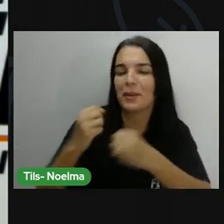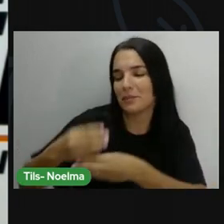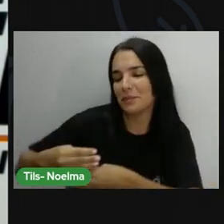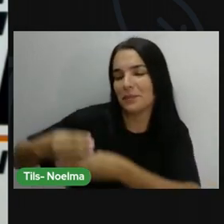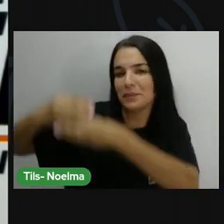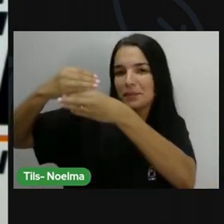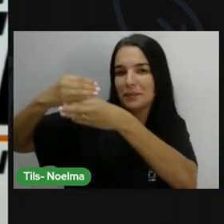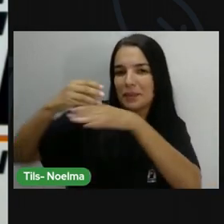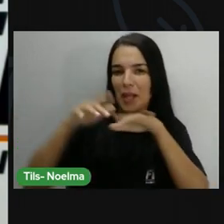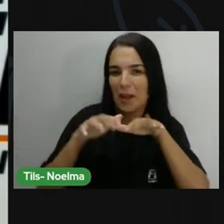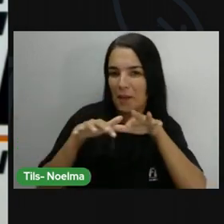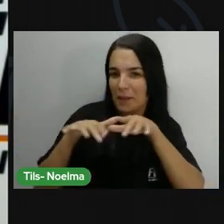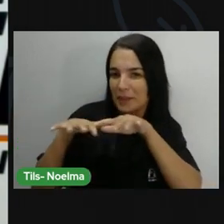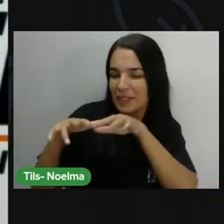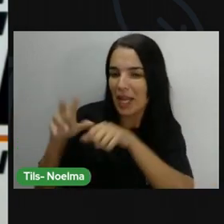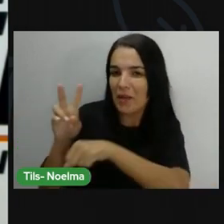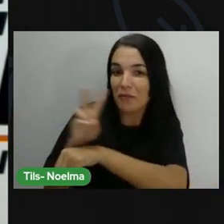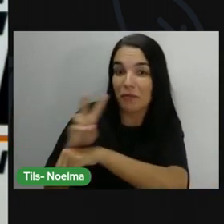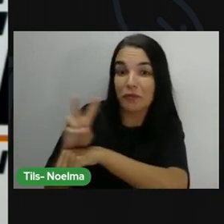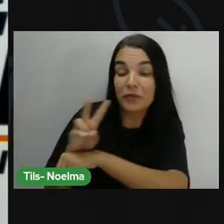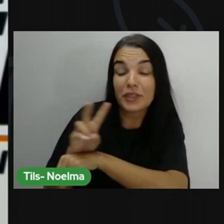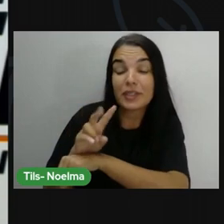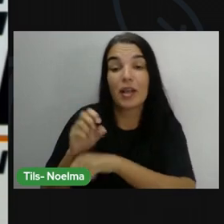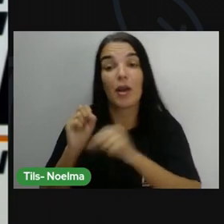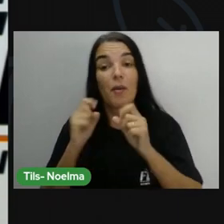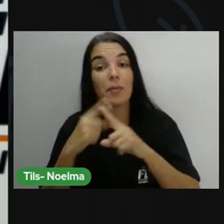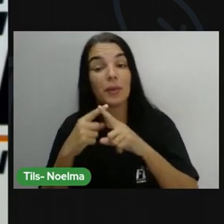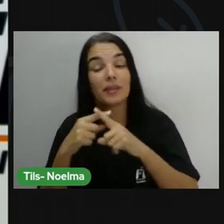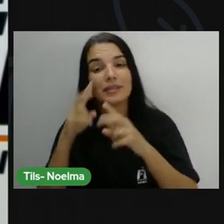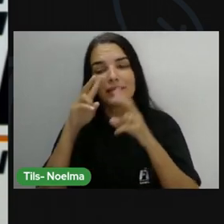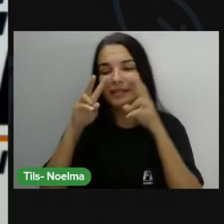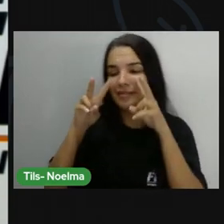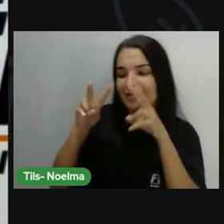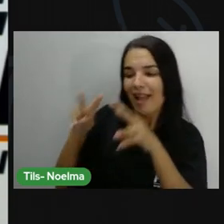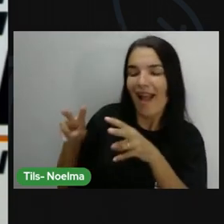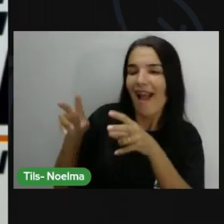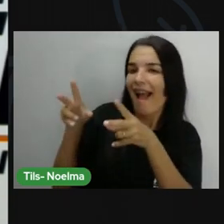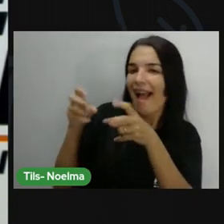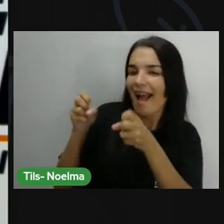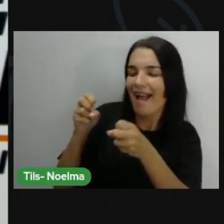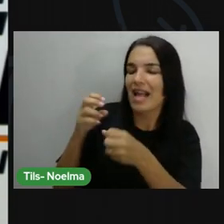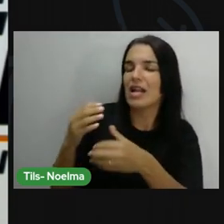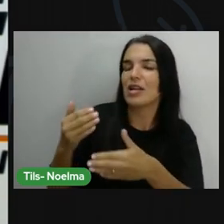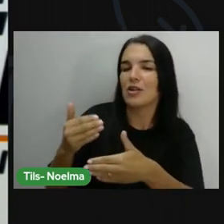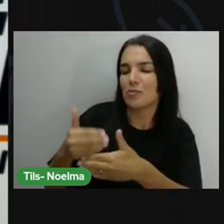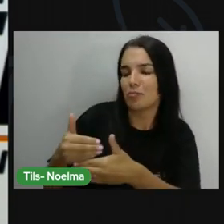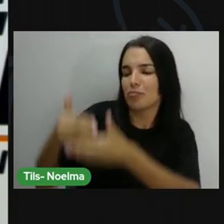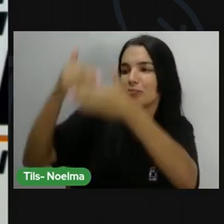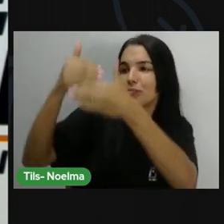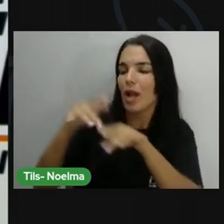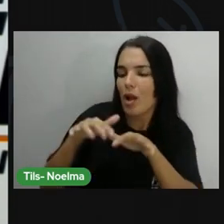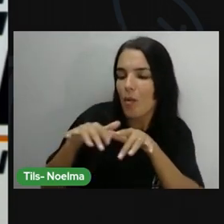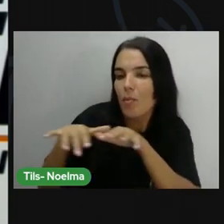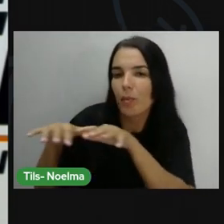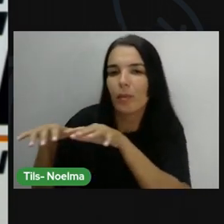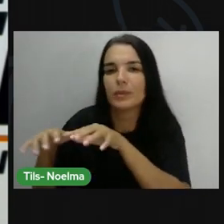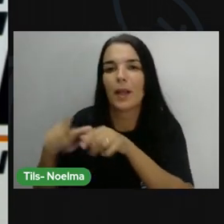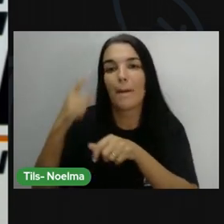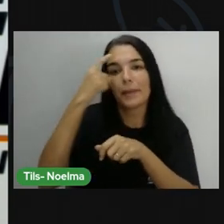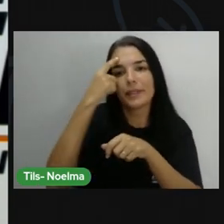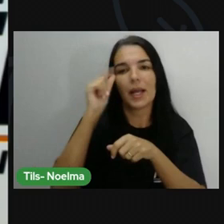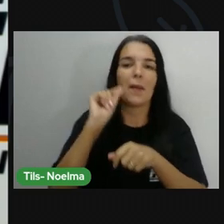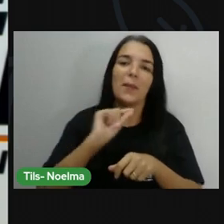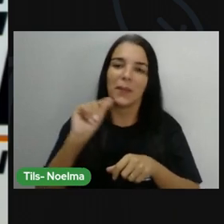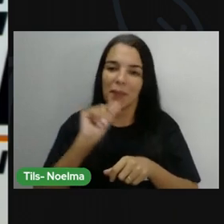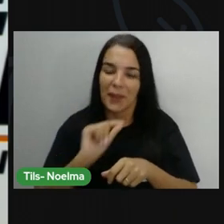comentário aí nos vídeos. Que a gente sempre dá uma passadinha para dar uma olhadinha sobre o que que vocês estão falando, o que que vocês estão